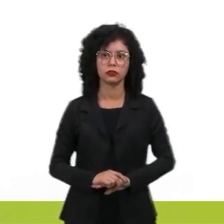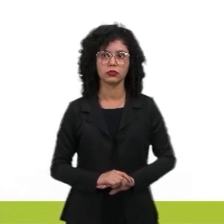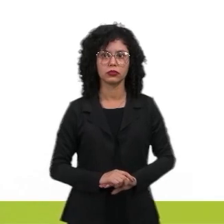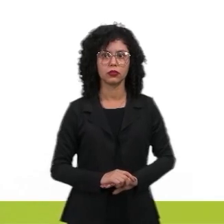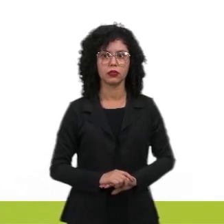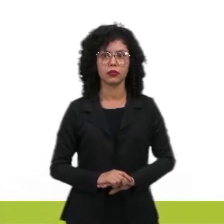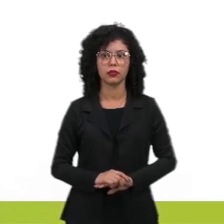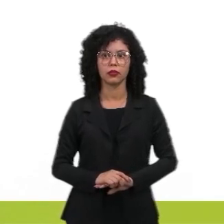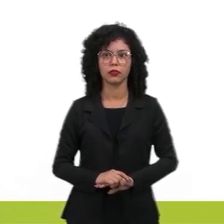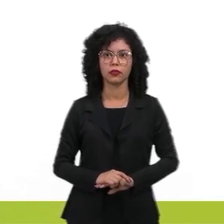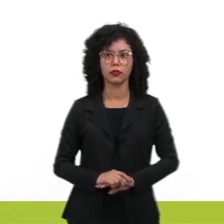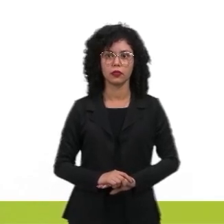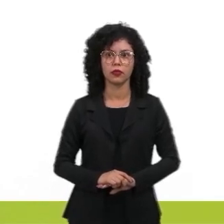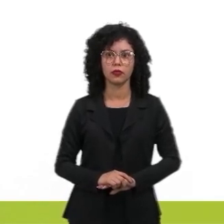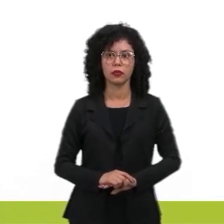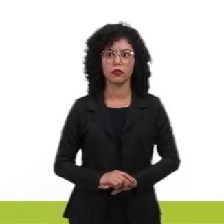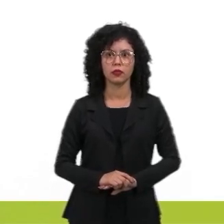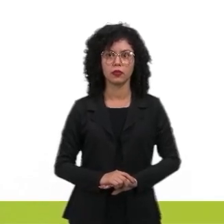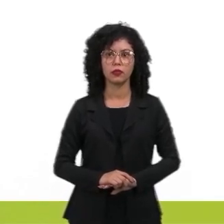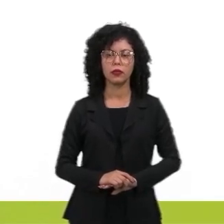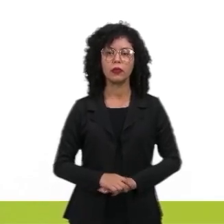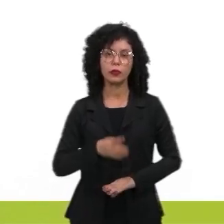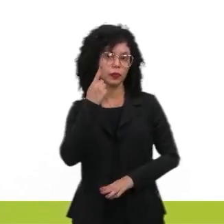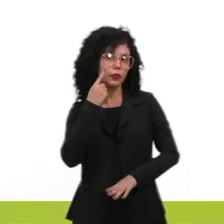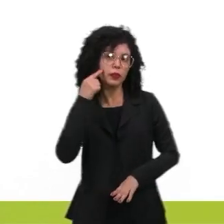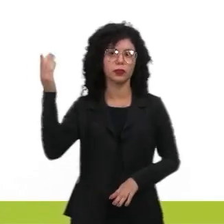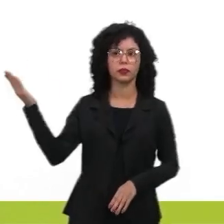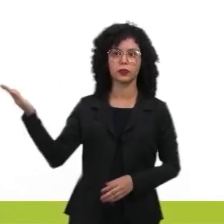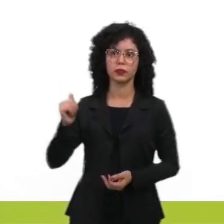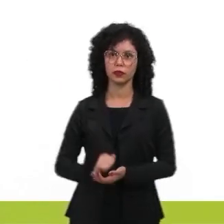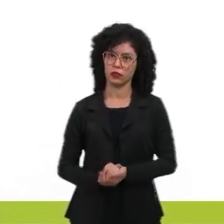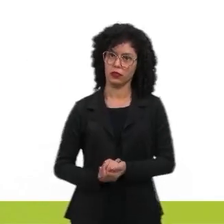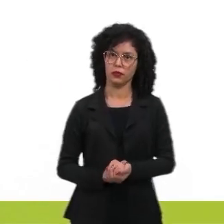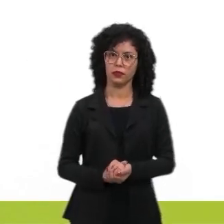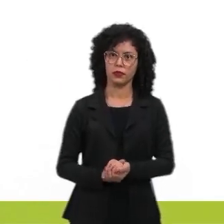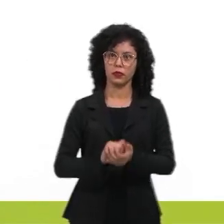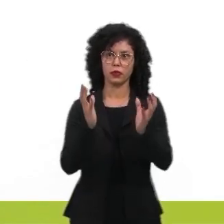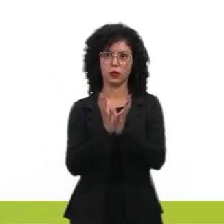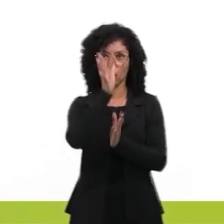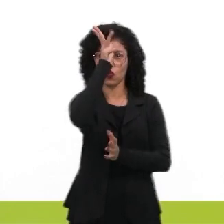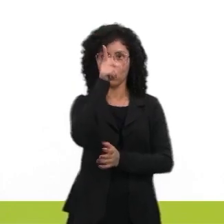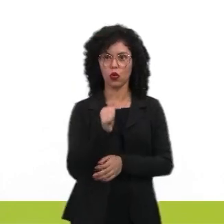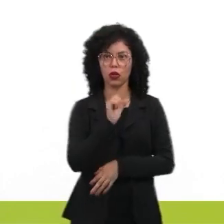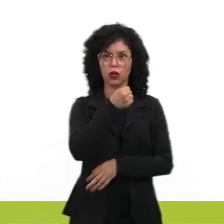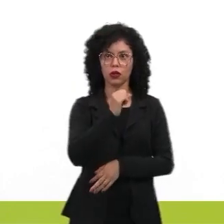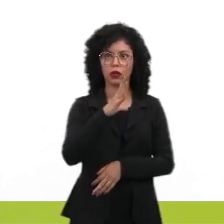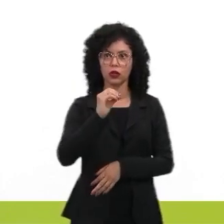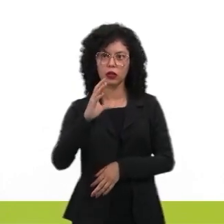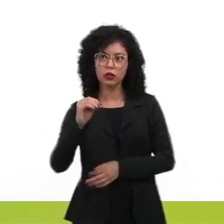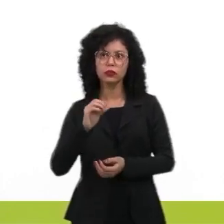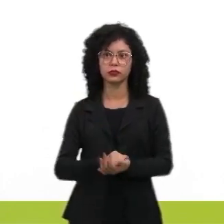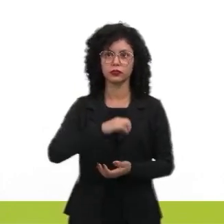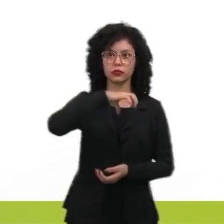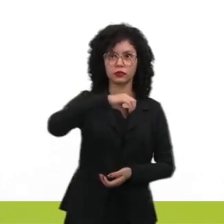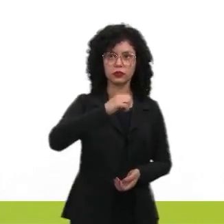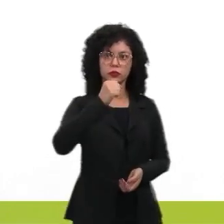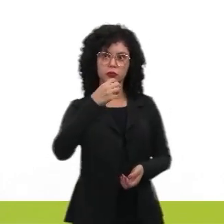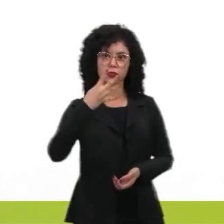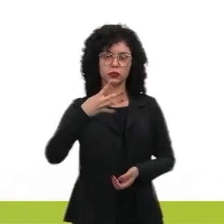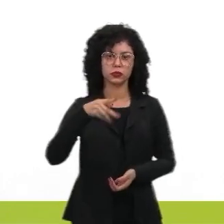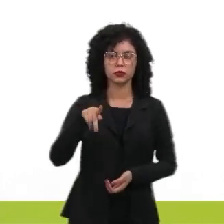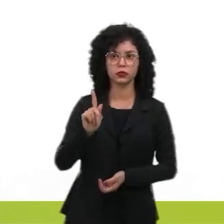ao probleminha. Olha só. Em uma granja com 800 frangos,